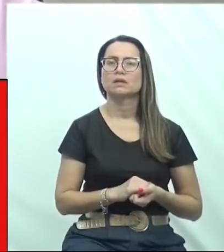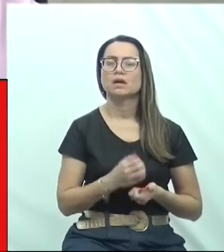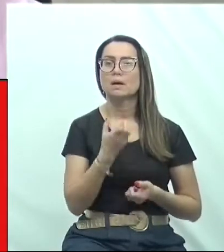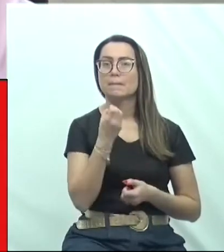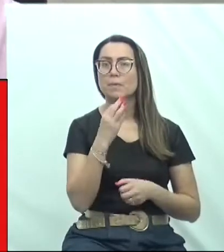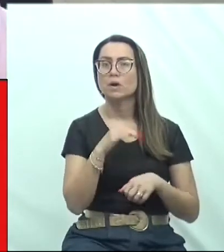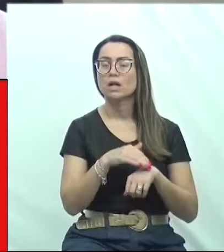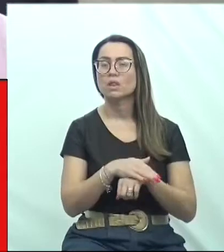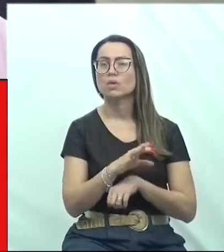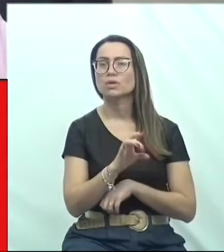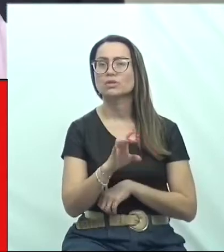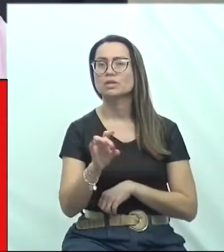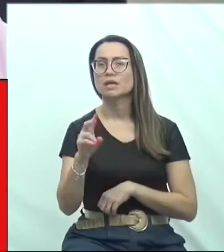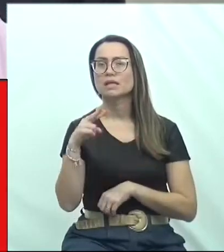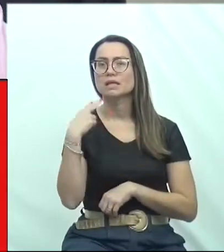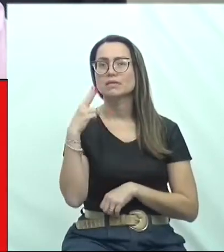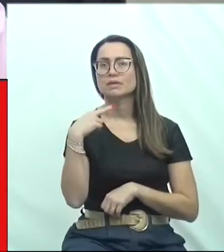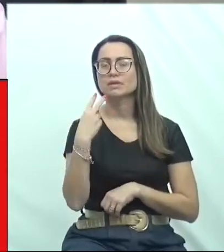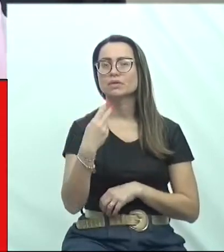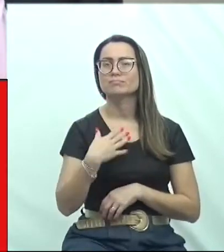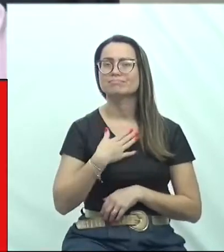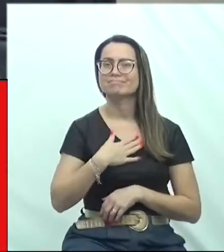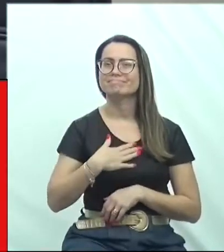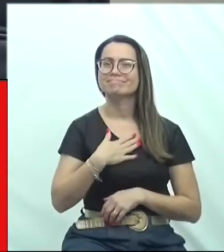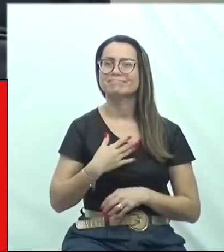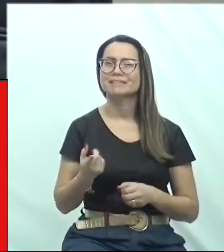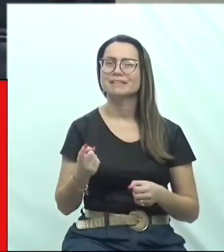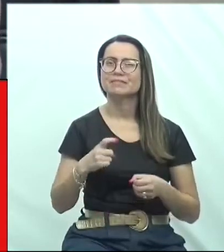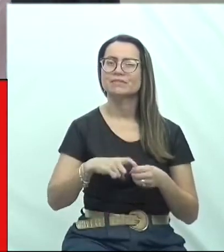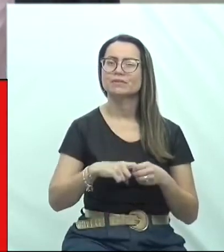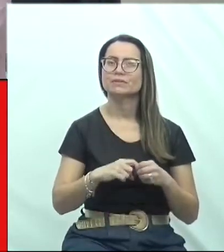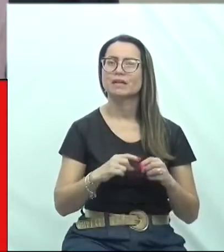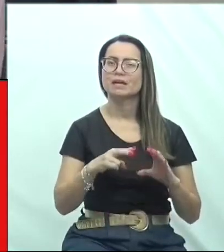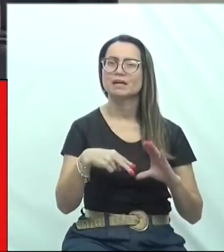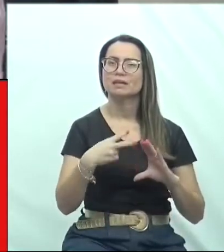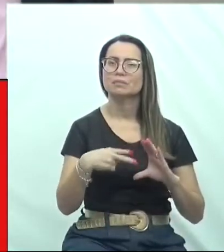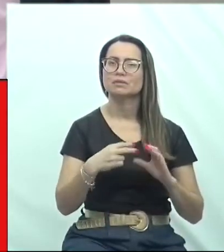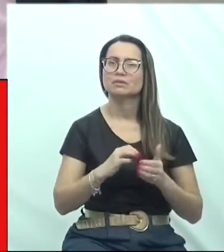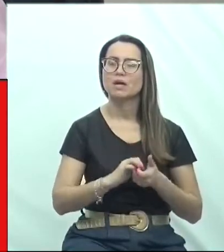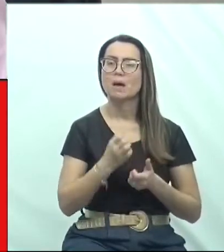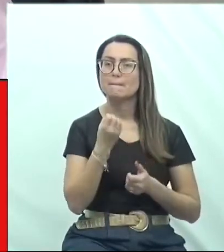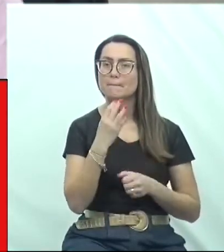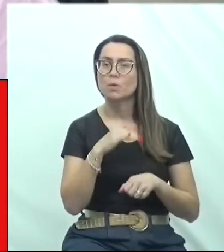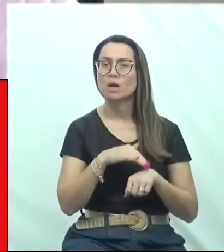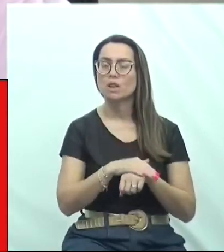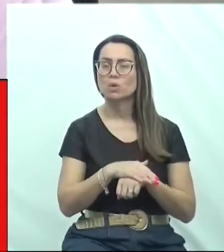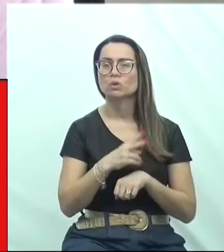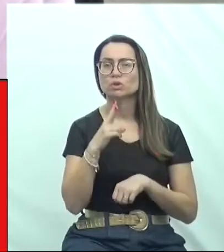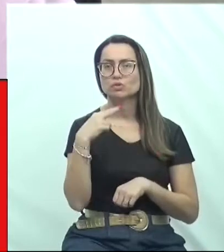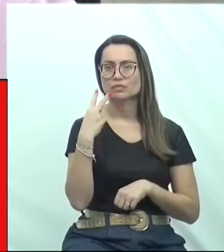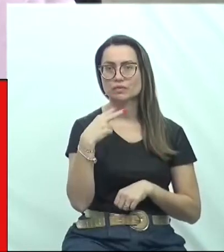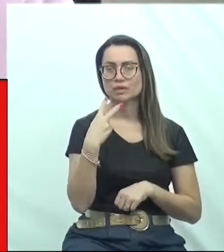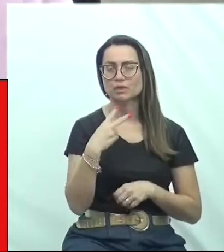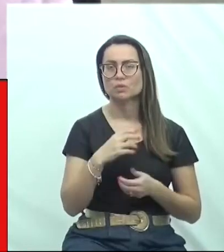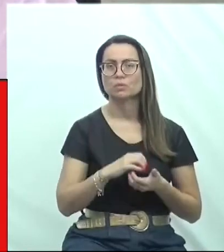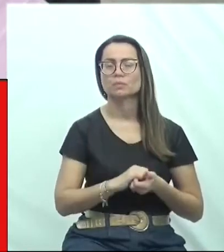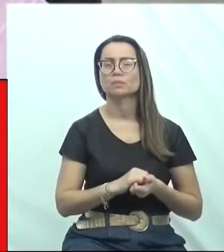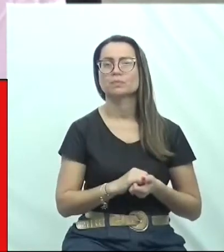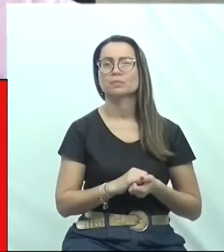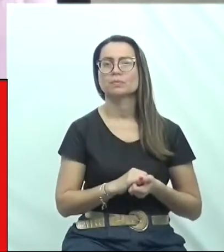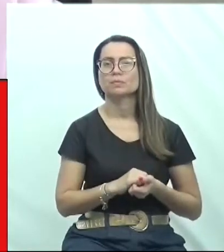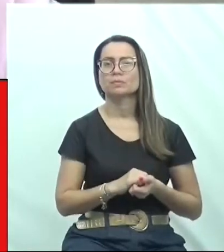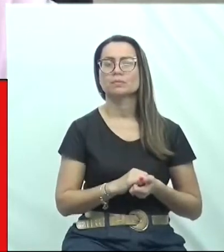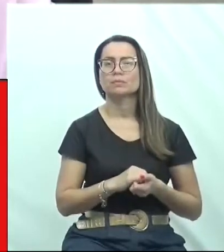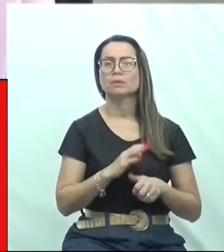os vereadores. Prazer retornar a essa casa, presidente, vereador proponente pela